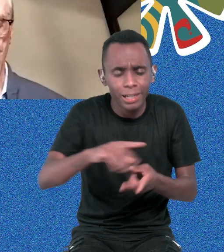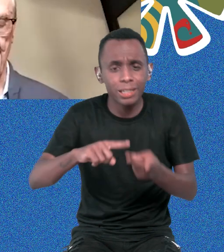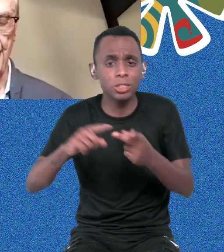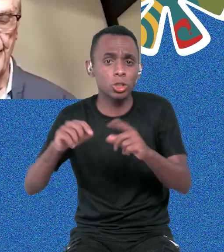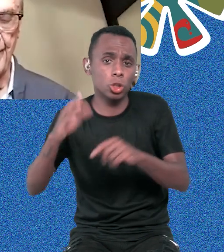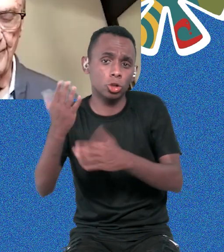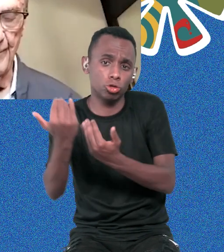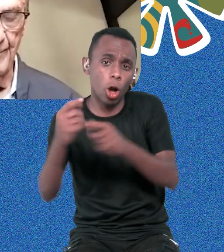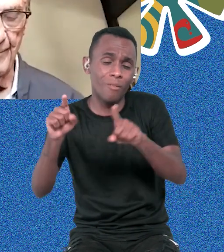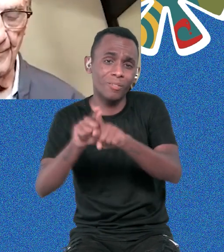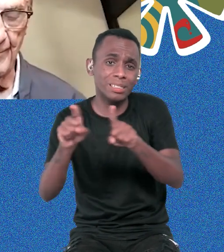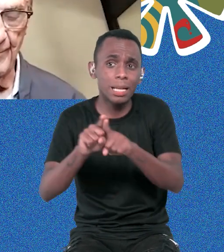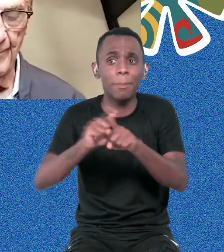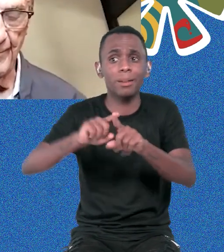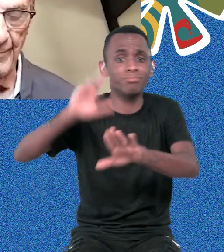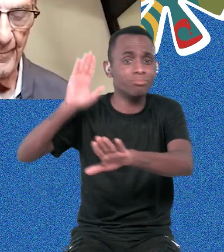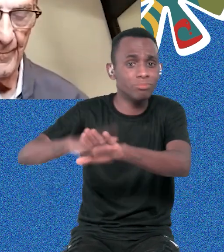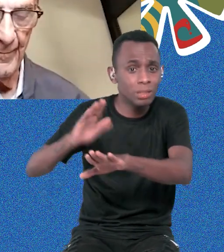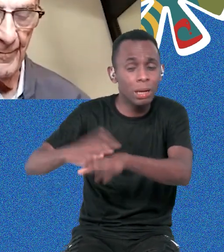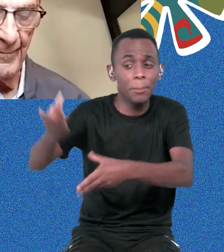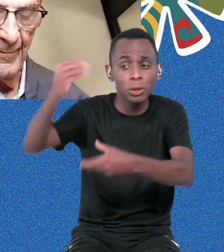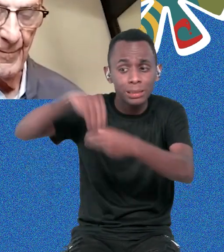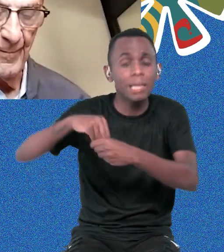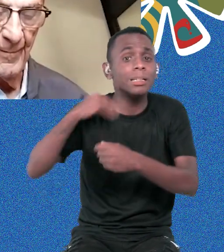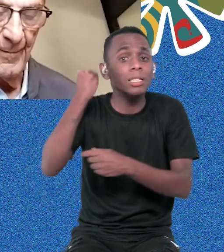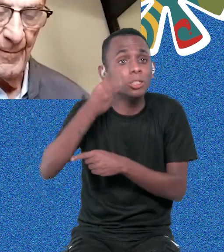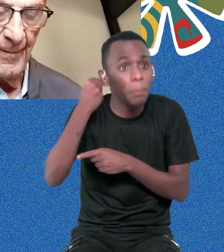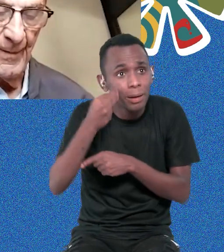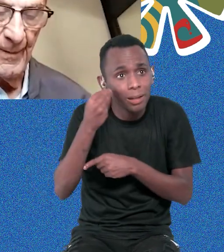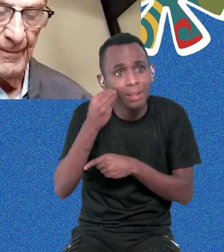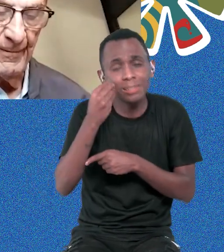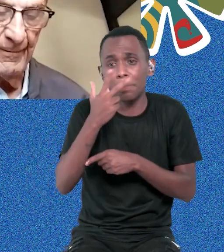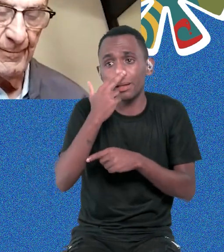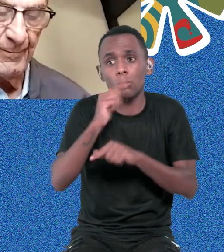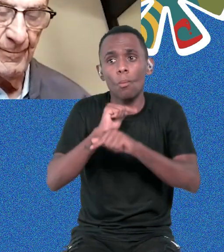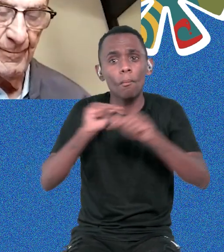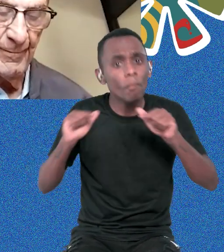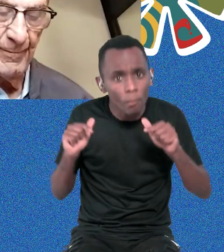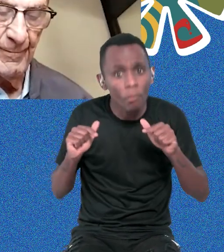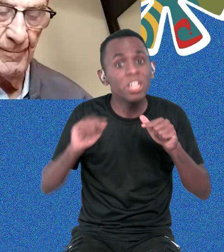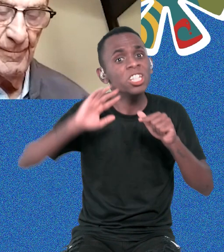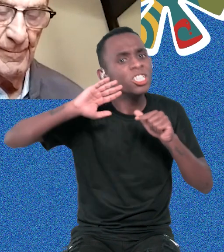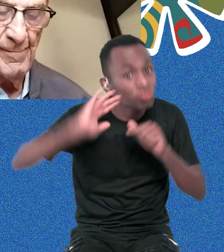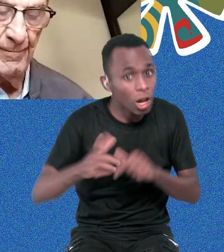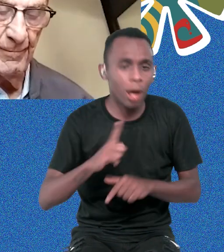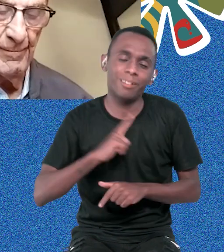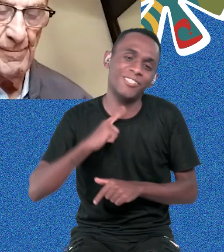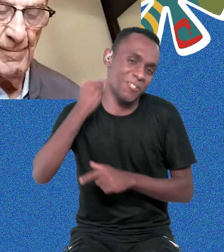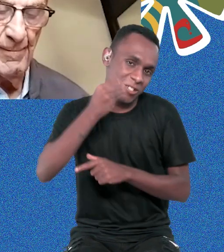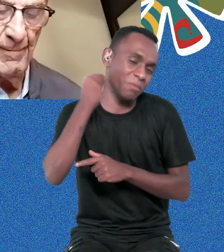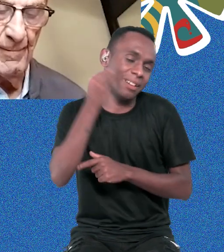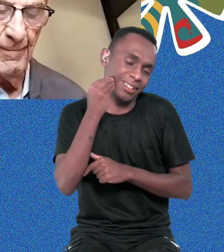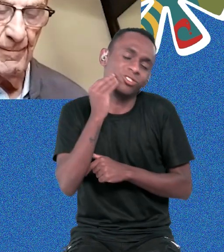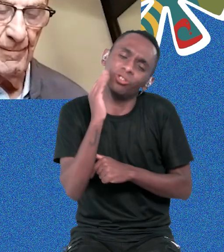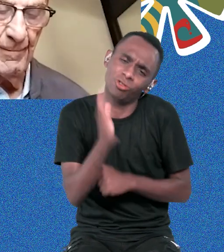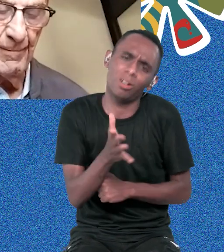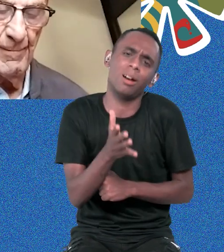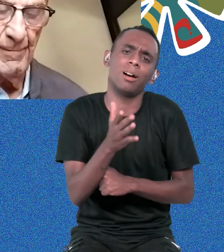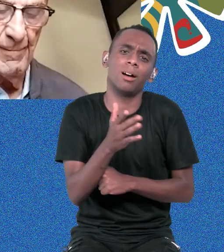não tivessem, dentro da sua história, das suas vivências, trazendo